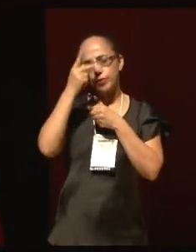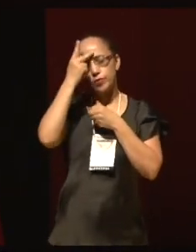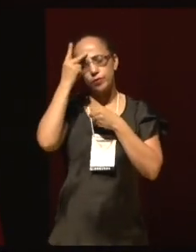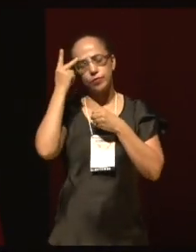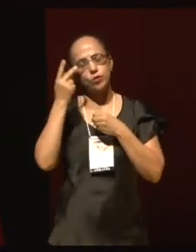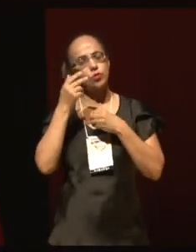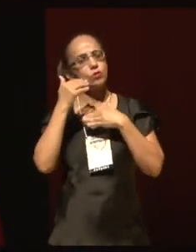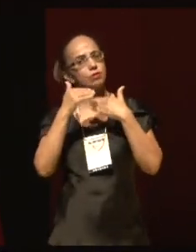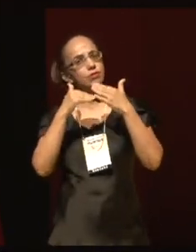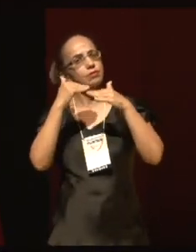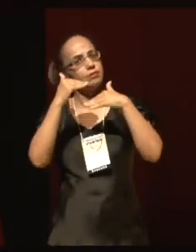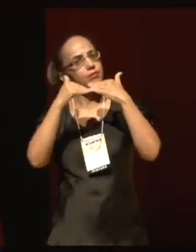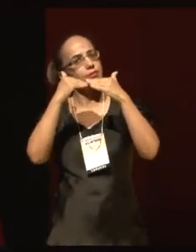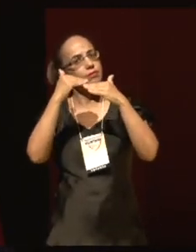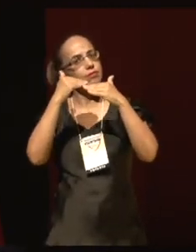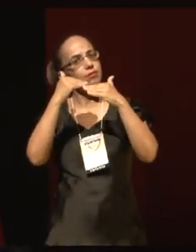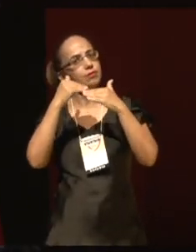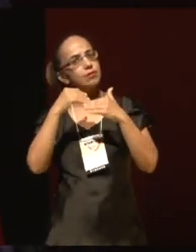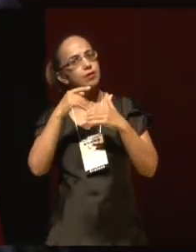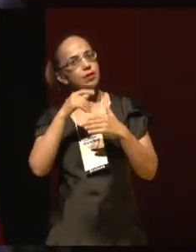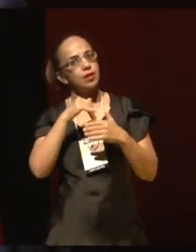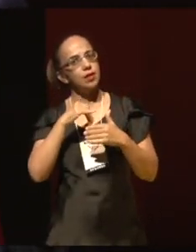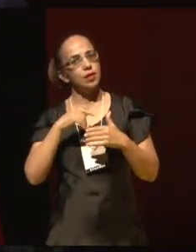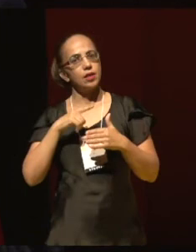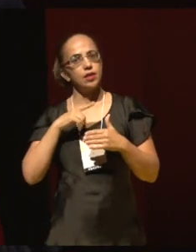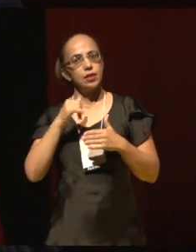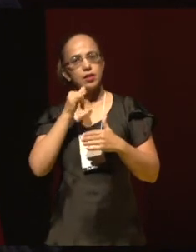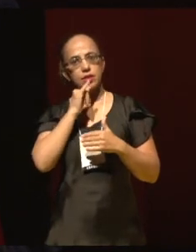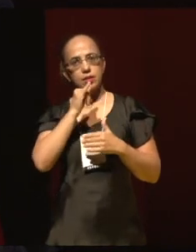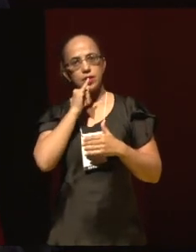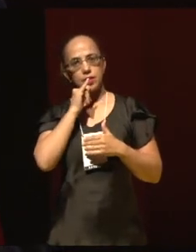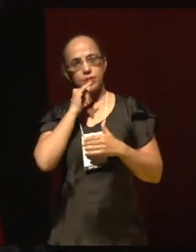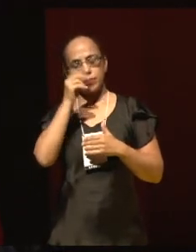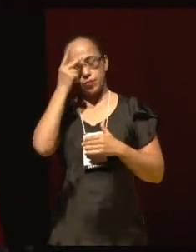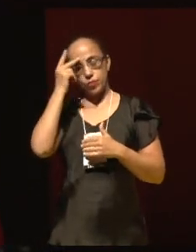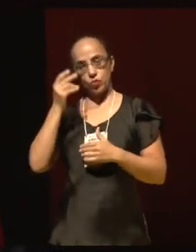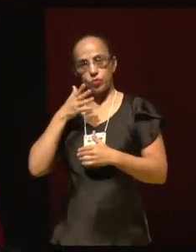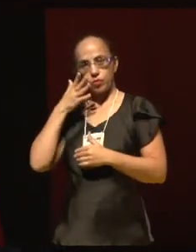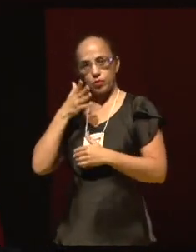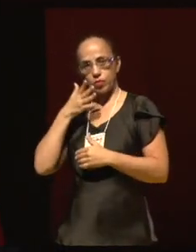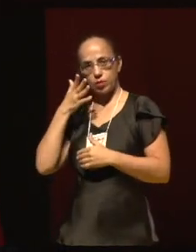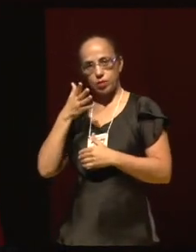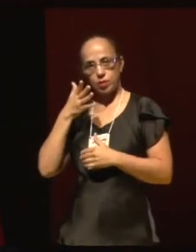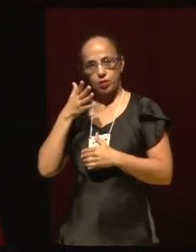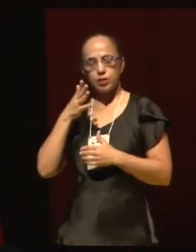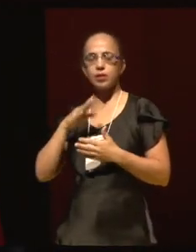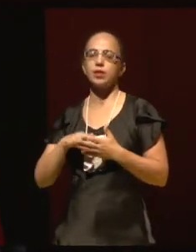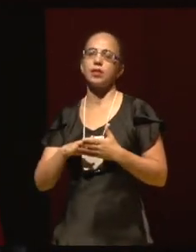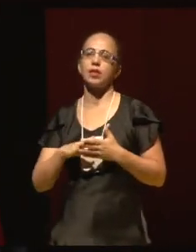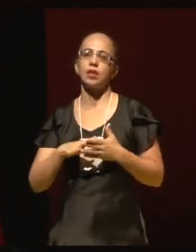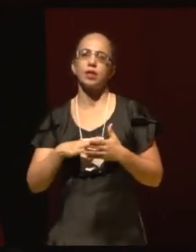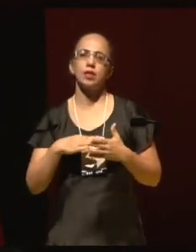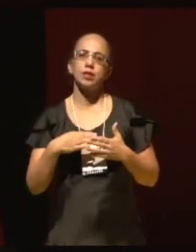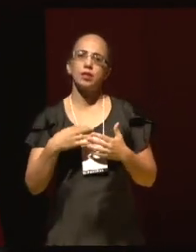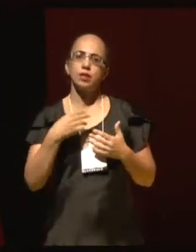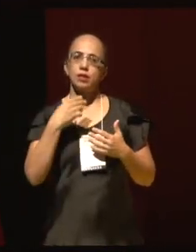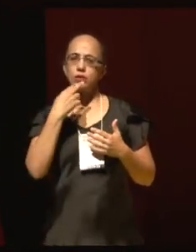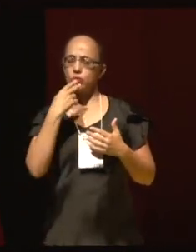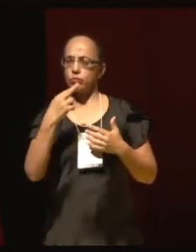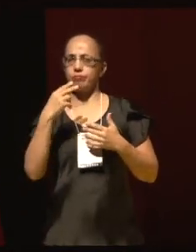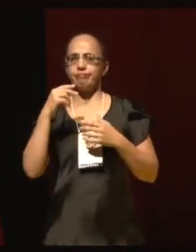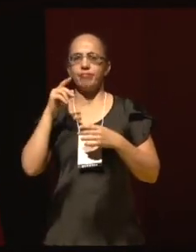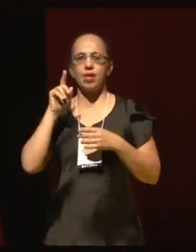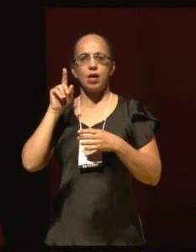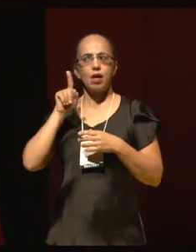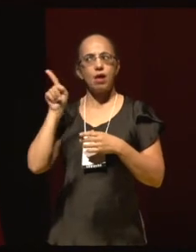crescer. Temos, por exemplo, um grande conferencista, Nick Bujicic. Nick Bujicic é uma